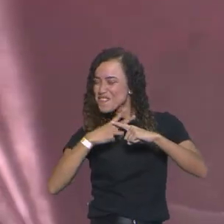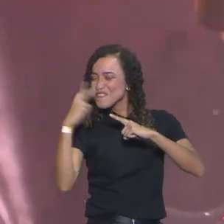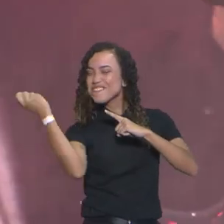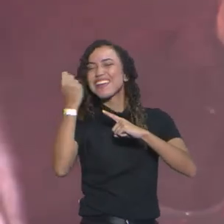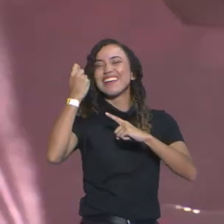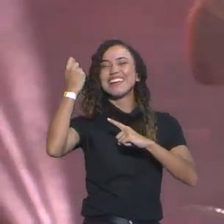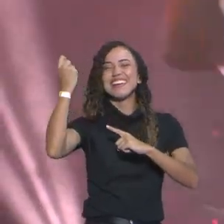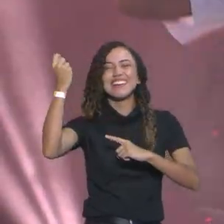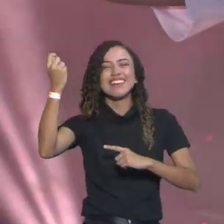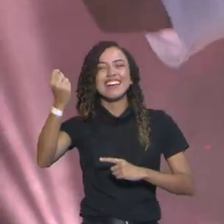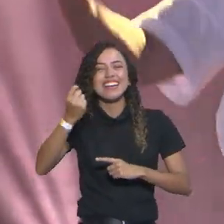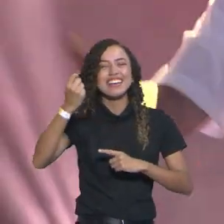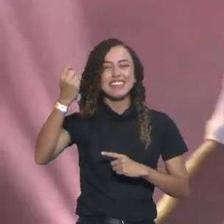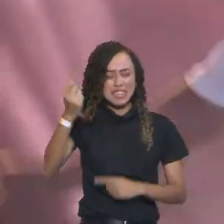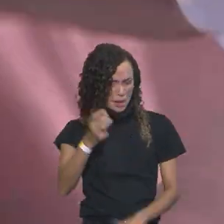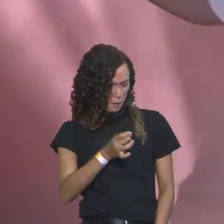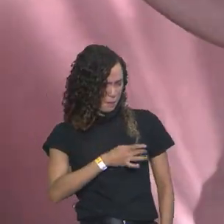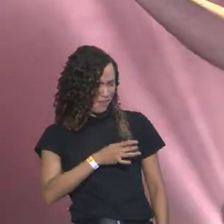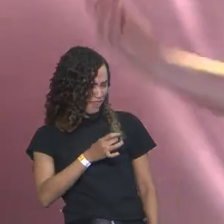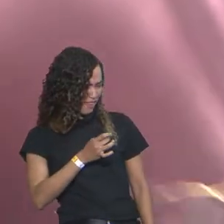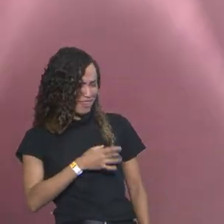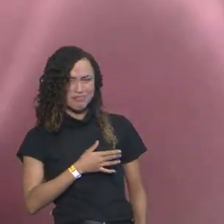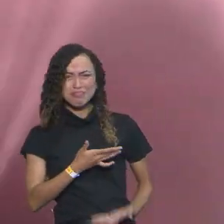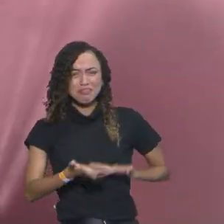Você pode cantar isso novamente